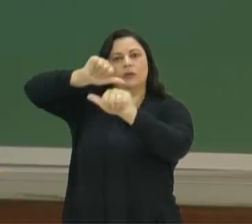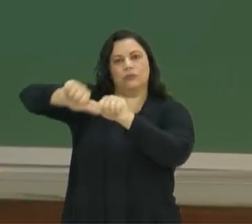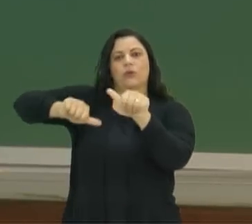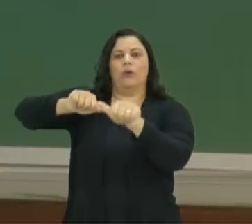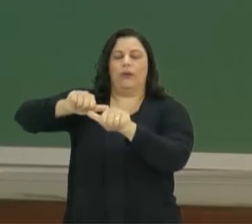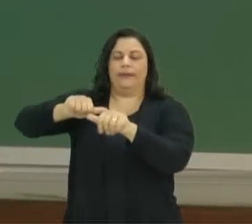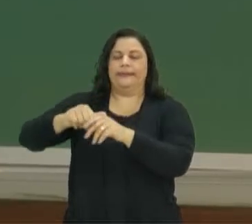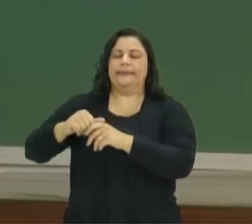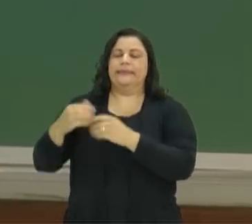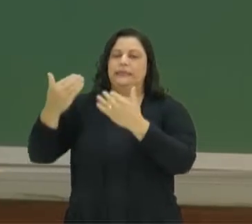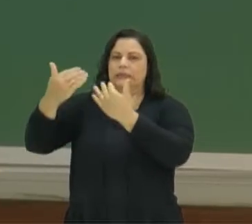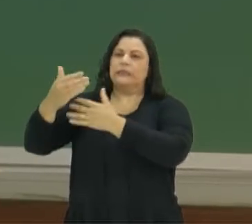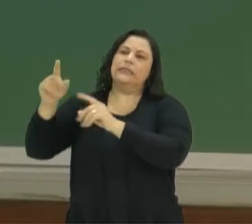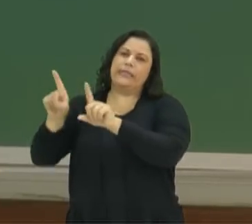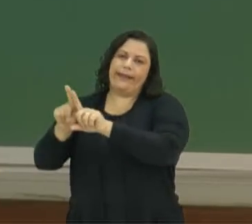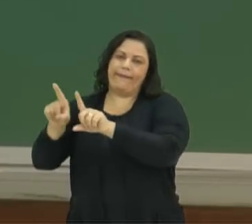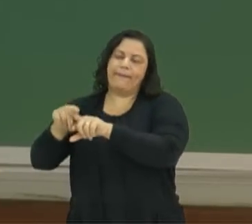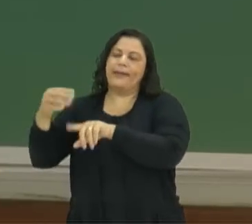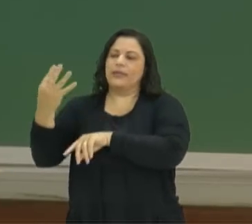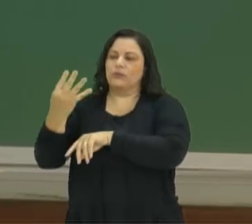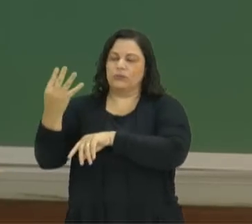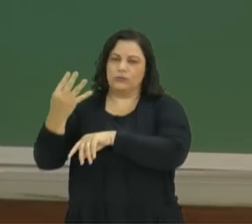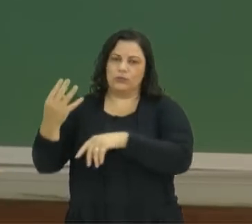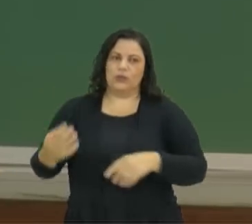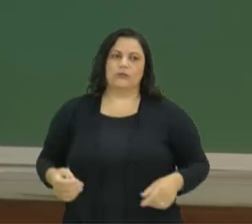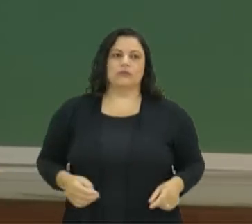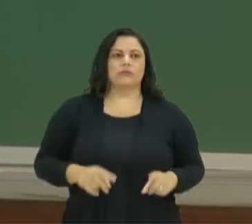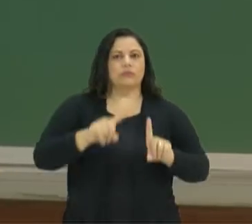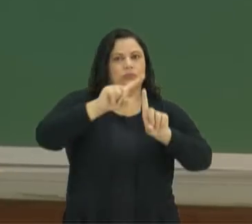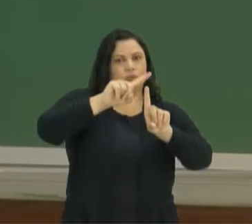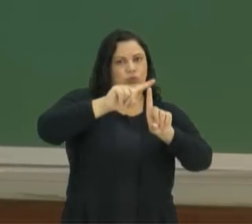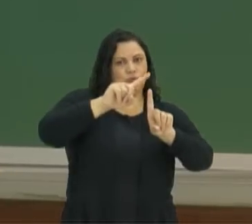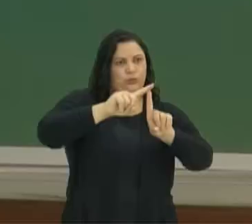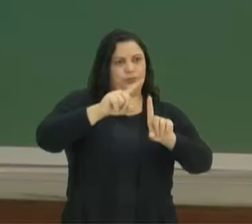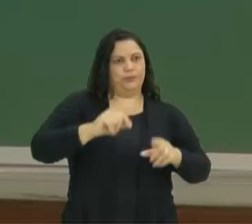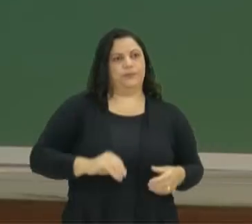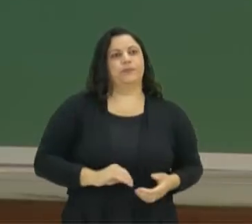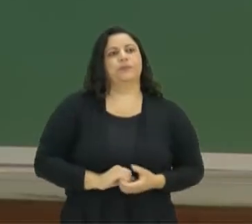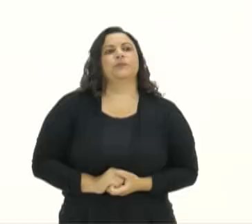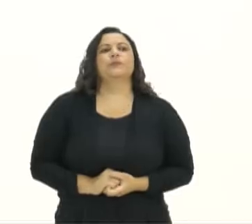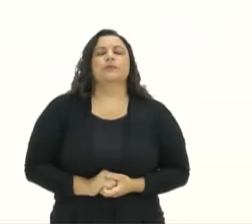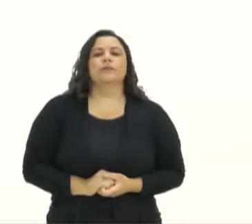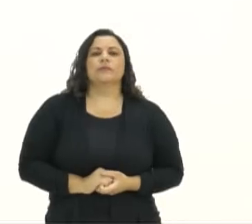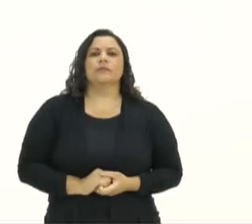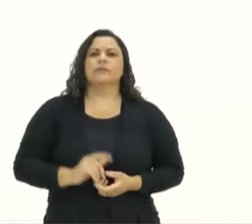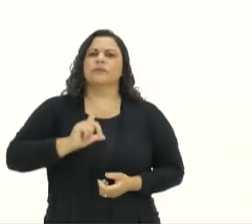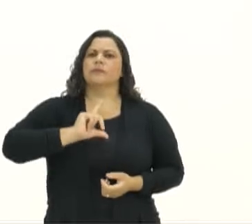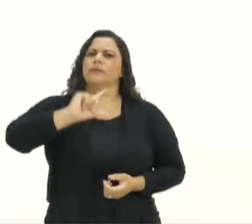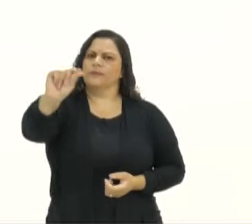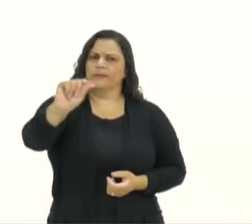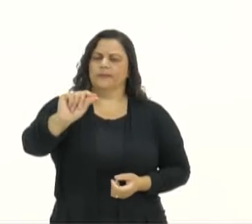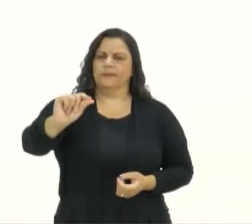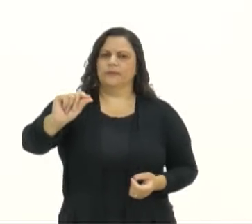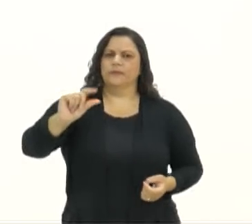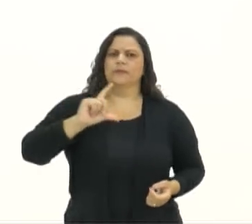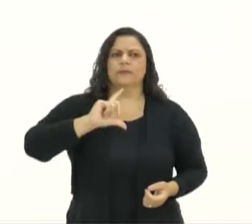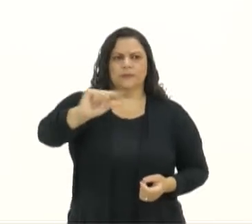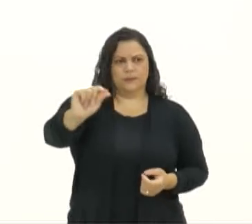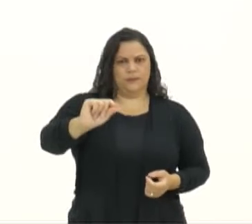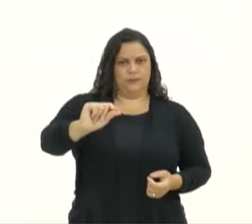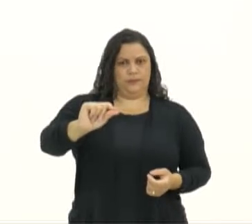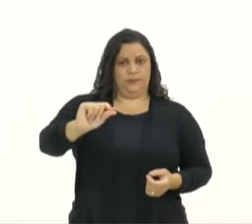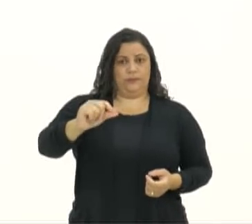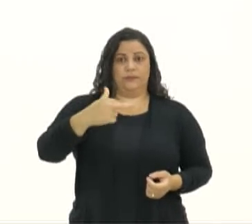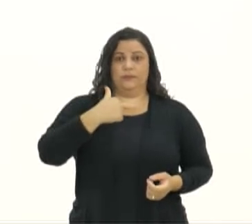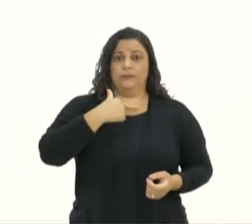estilos da natação, ok? Só para vocês entenderem. Na saída, os atletas devem se atentar para não mergulhar antes